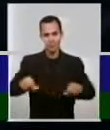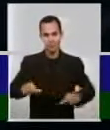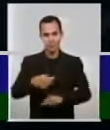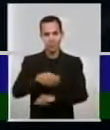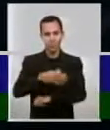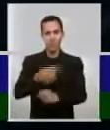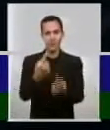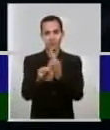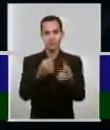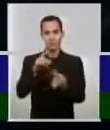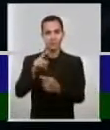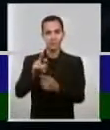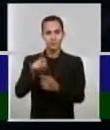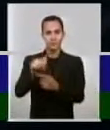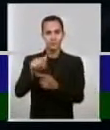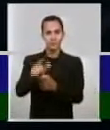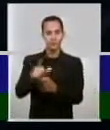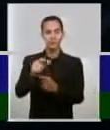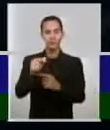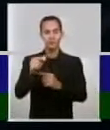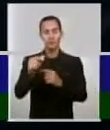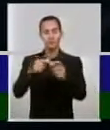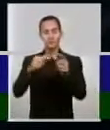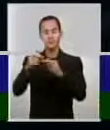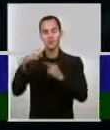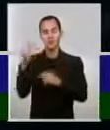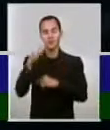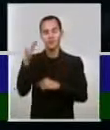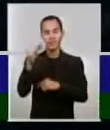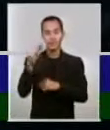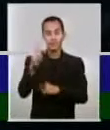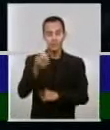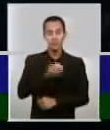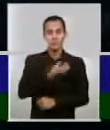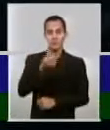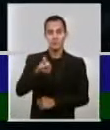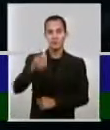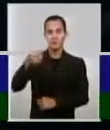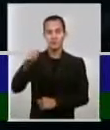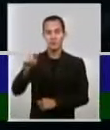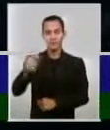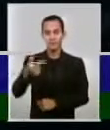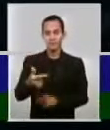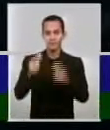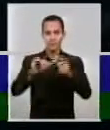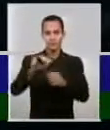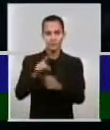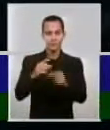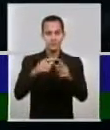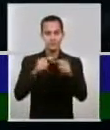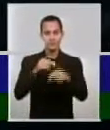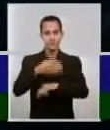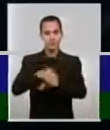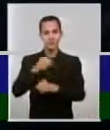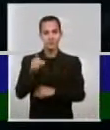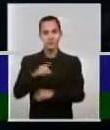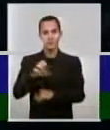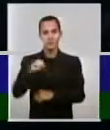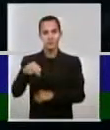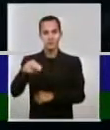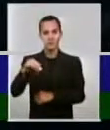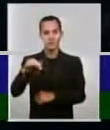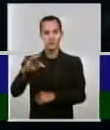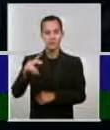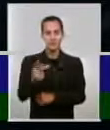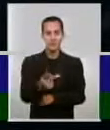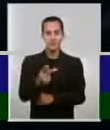na Avenida Rural com Rua Estrela d'Alva e Rua Estrela d'Alva, ao lado do 752, Baixo Jardim Brasília, na Rua Zenite com Rua Cometa